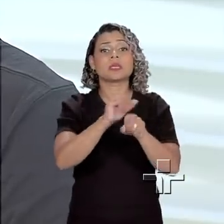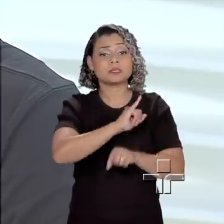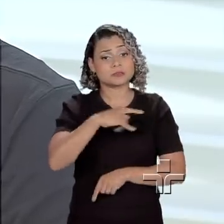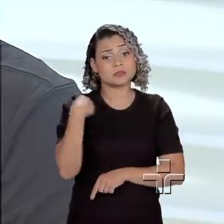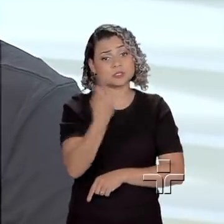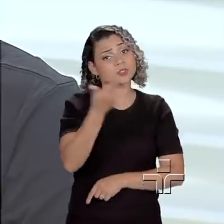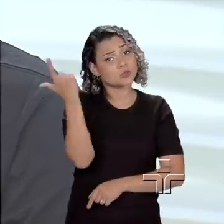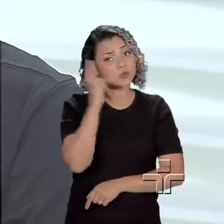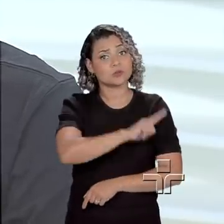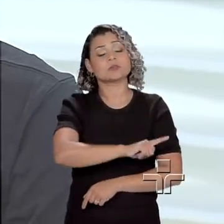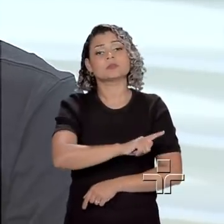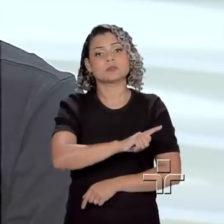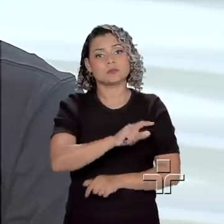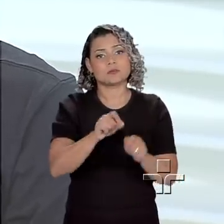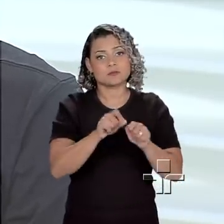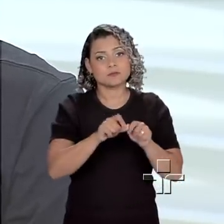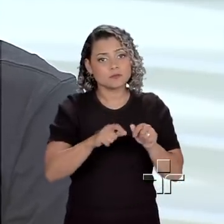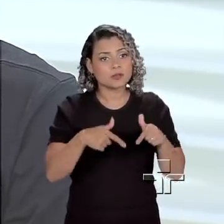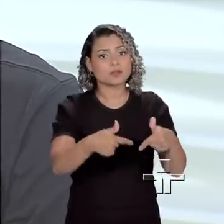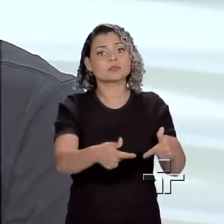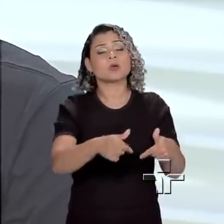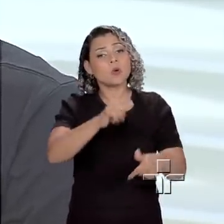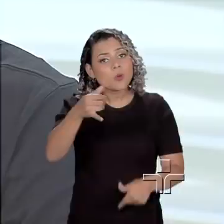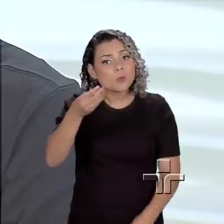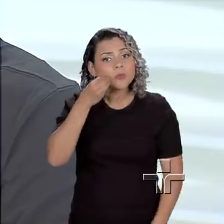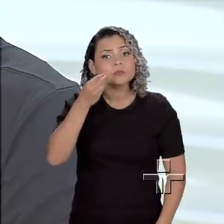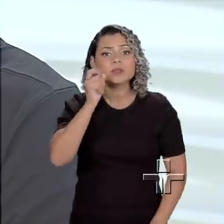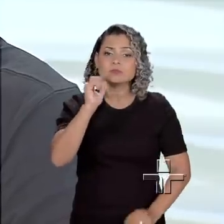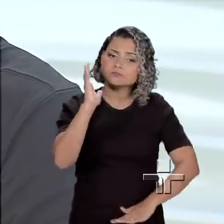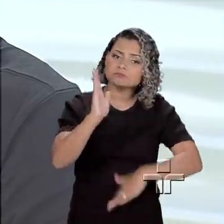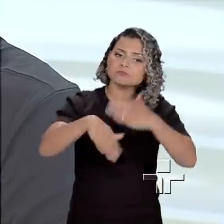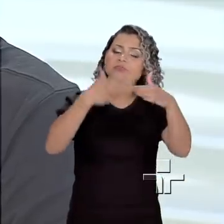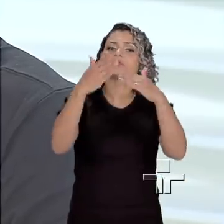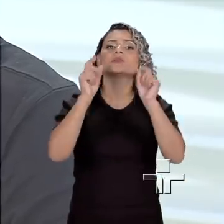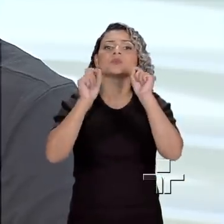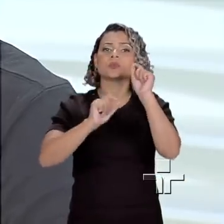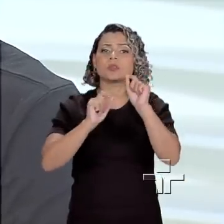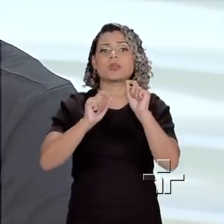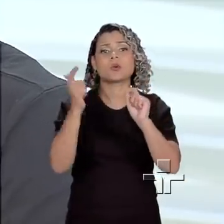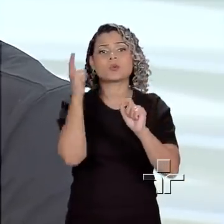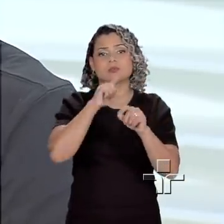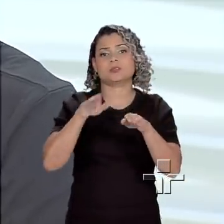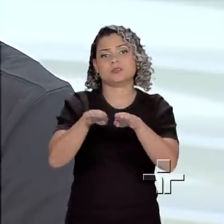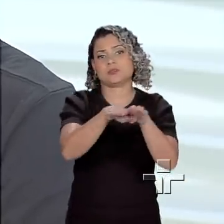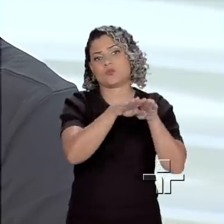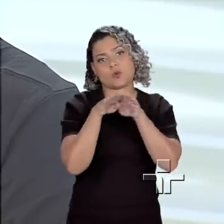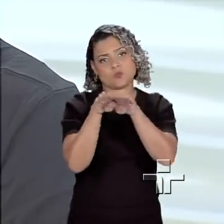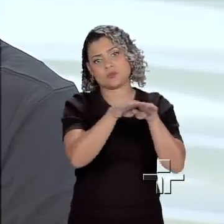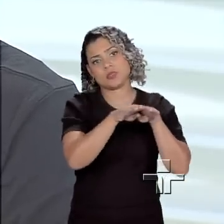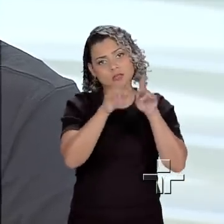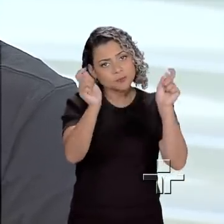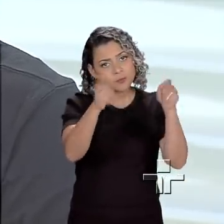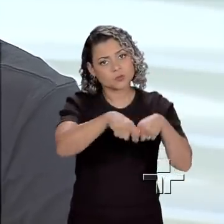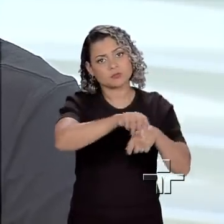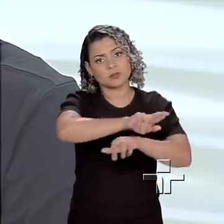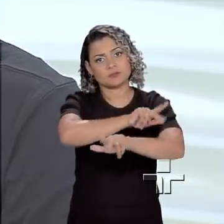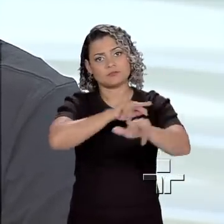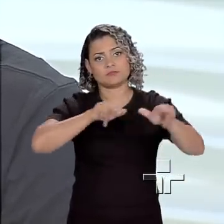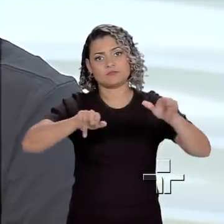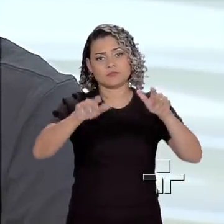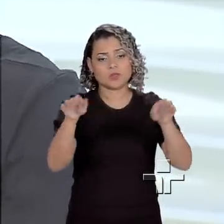gente conseguisse fazer isso, que essas oportunidades gerassem muito mais igualdade de possibilidades.